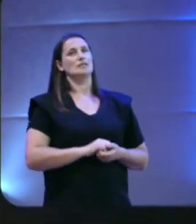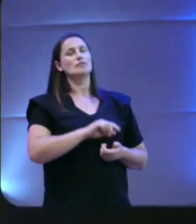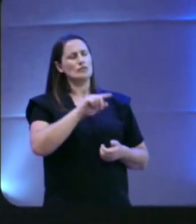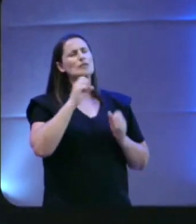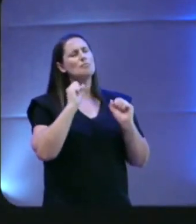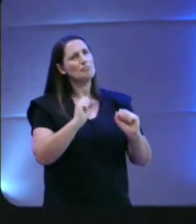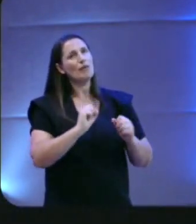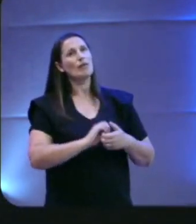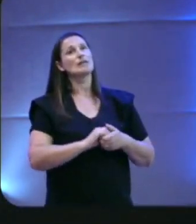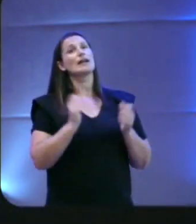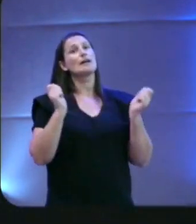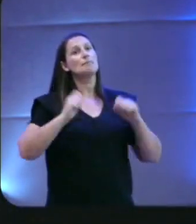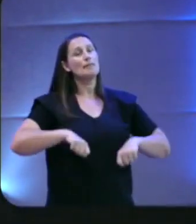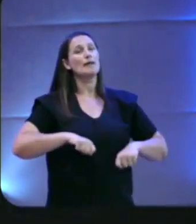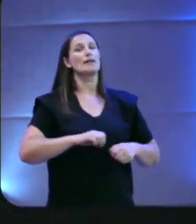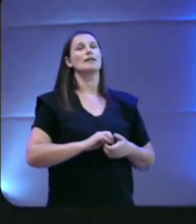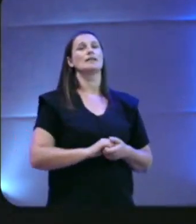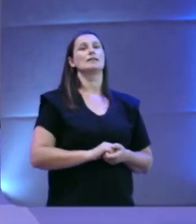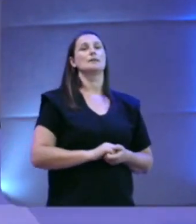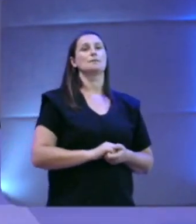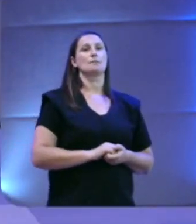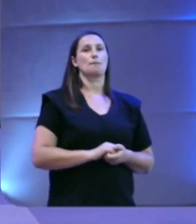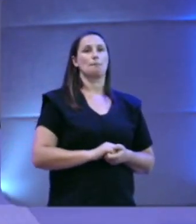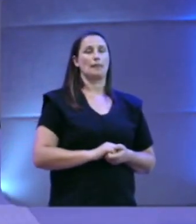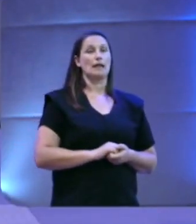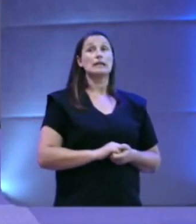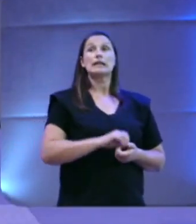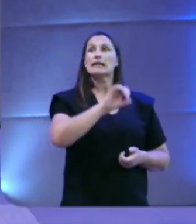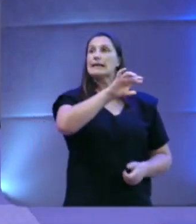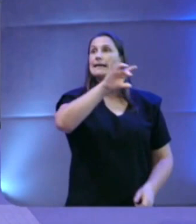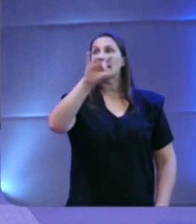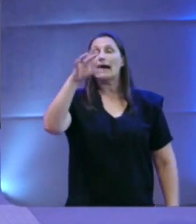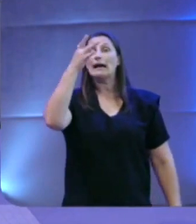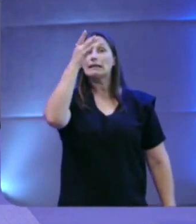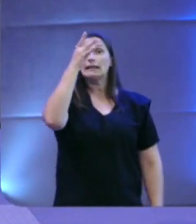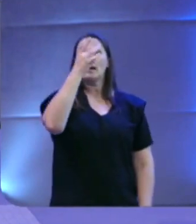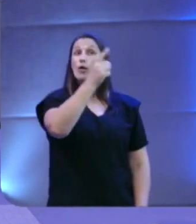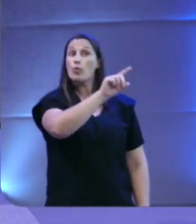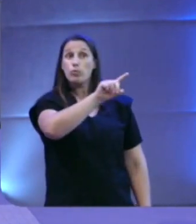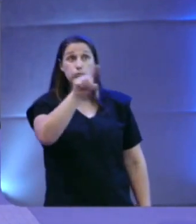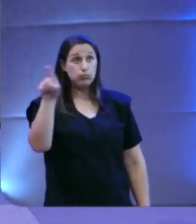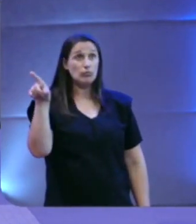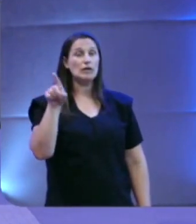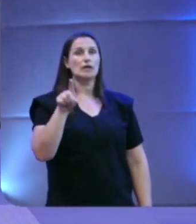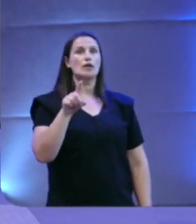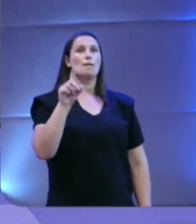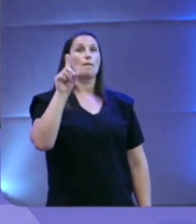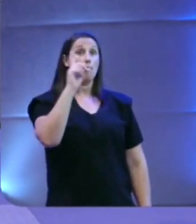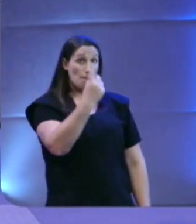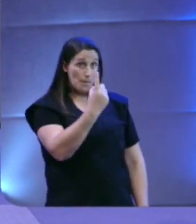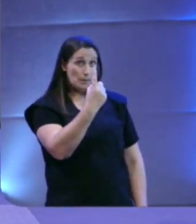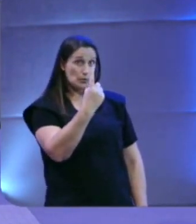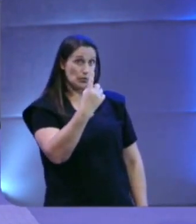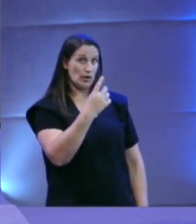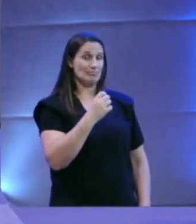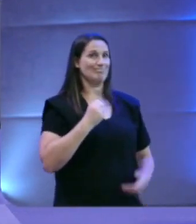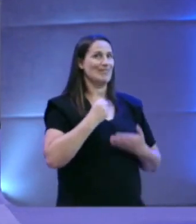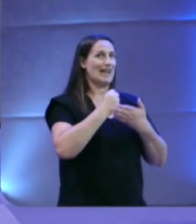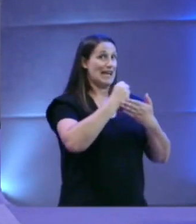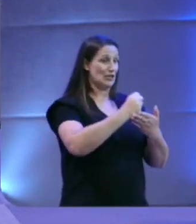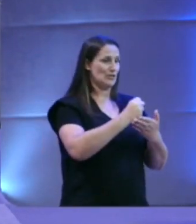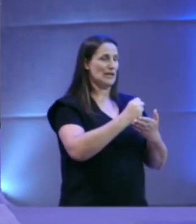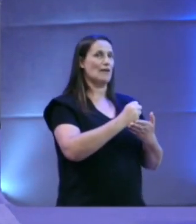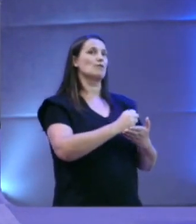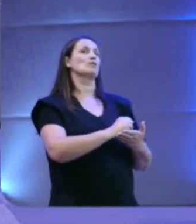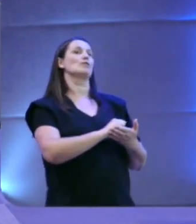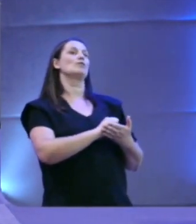aqui falarmos assim, olha, eu vou pegar uma pessoa e eu vou caminhar com uma pessoa em 2020, alcançando ela para